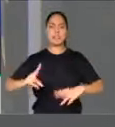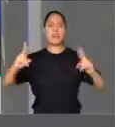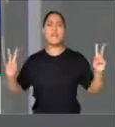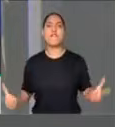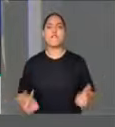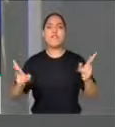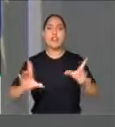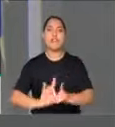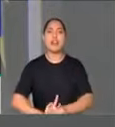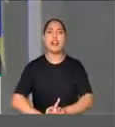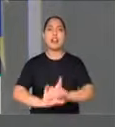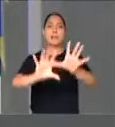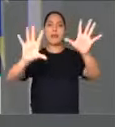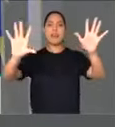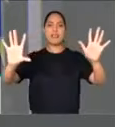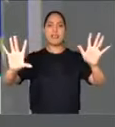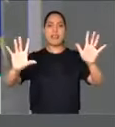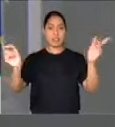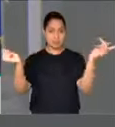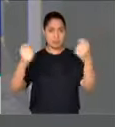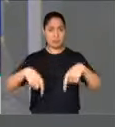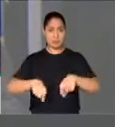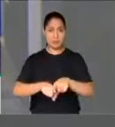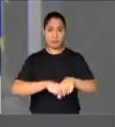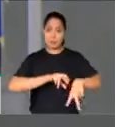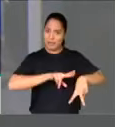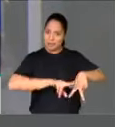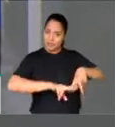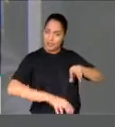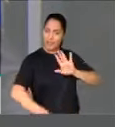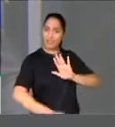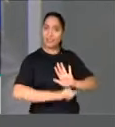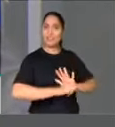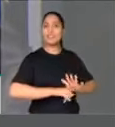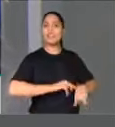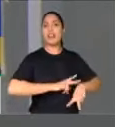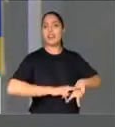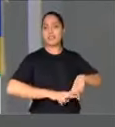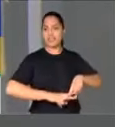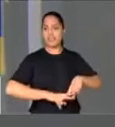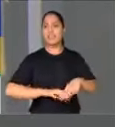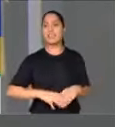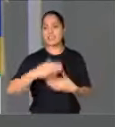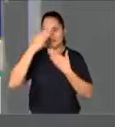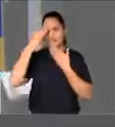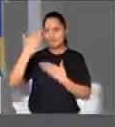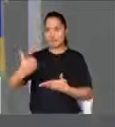as liberdades, inclusive de orientação sexual e identidade de gênero. Muito obrigado.